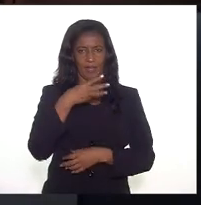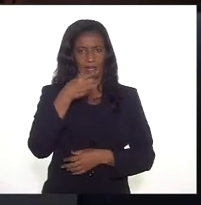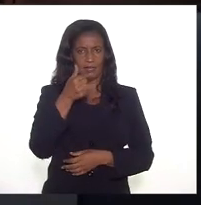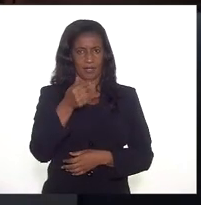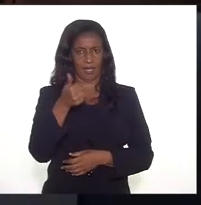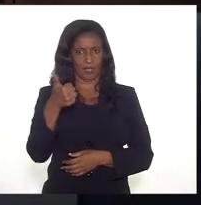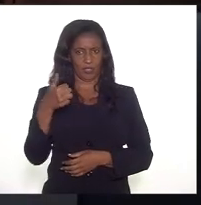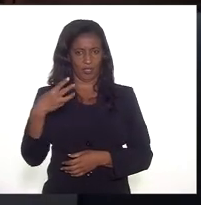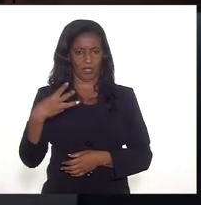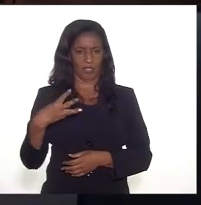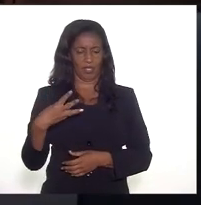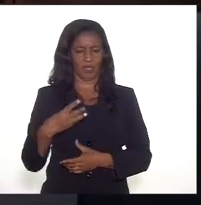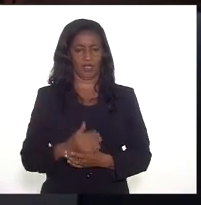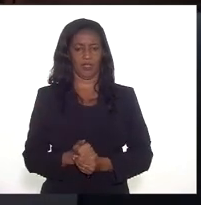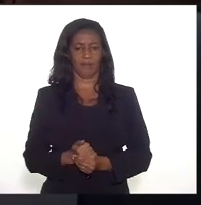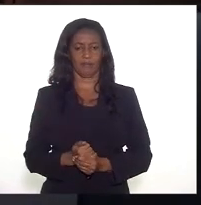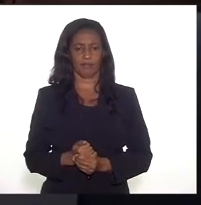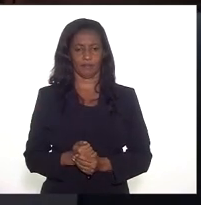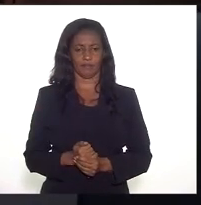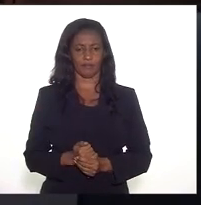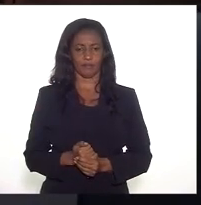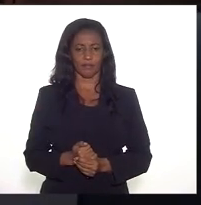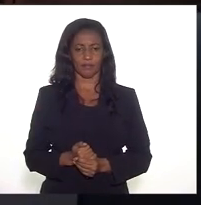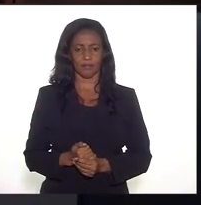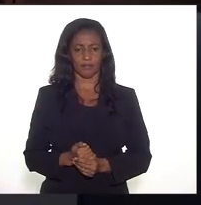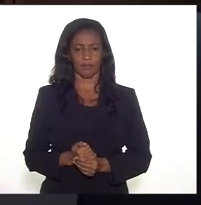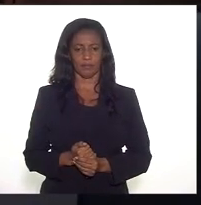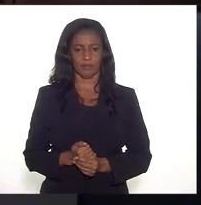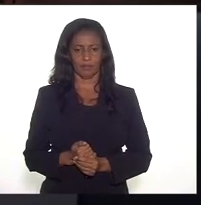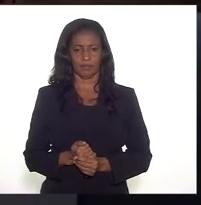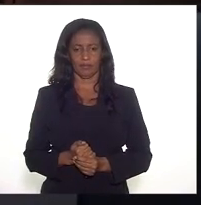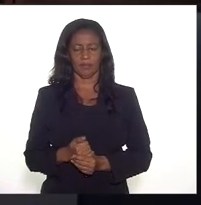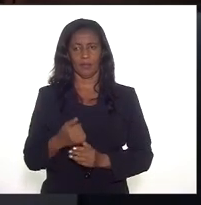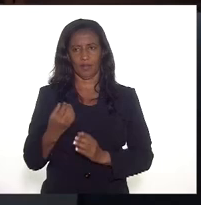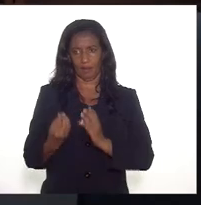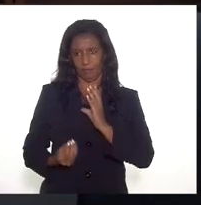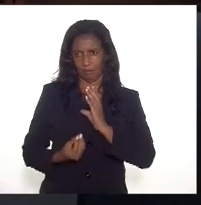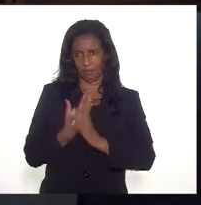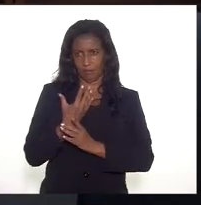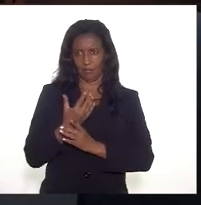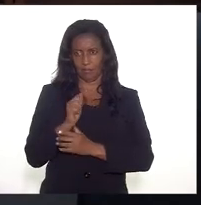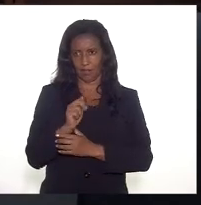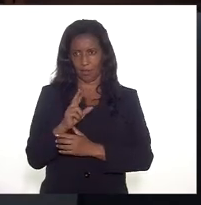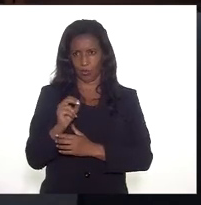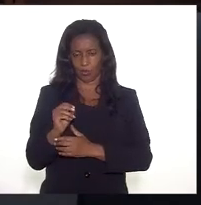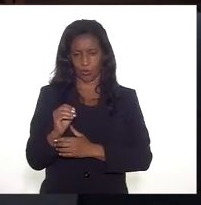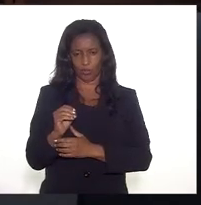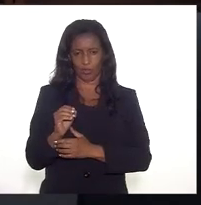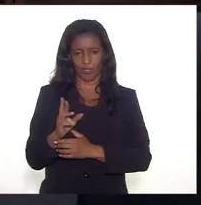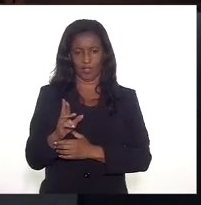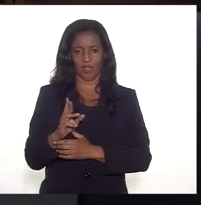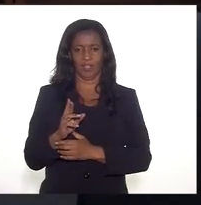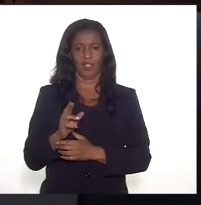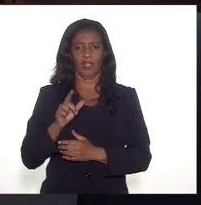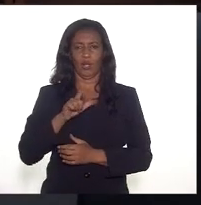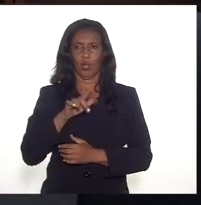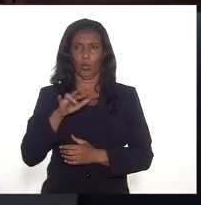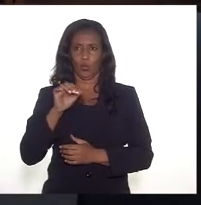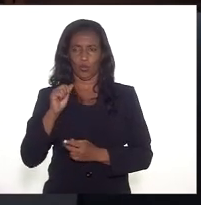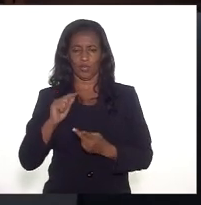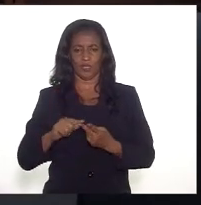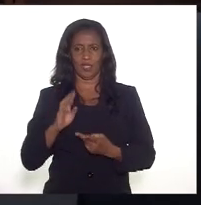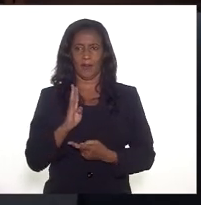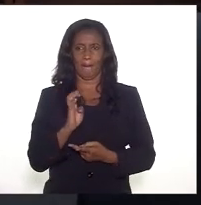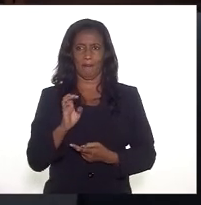3713. Presidência... com autorização da autora, coautoria para deputada Lucinha e coautoria para o